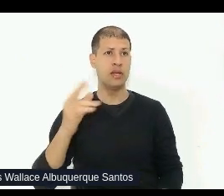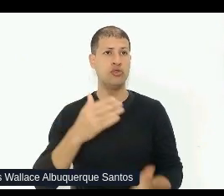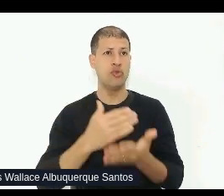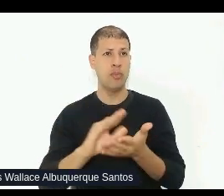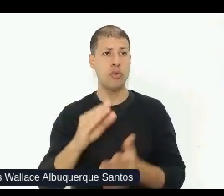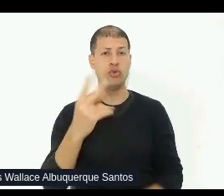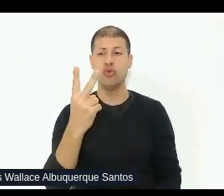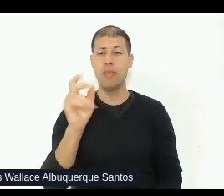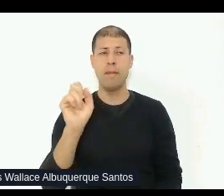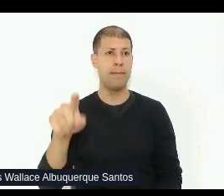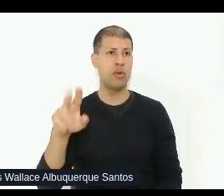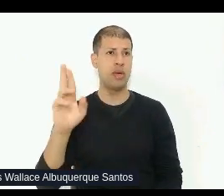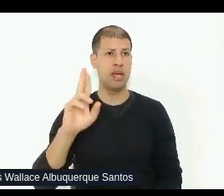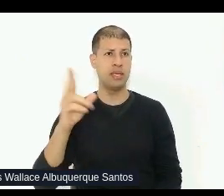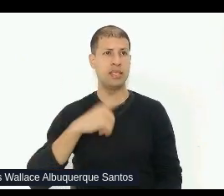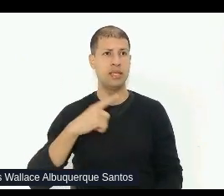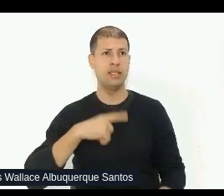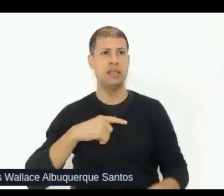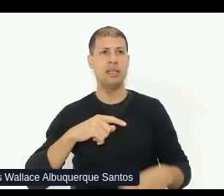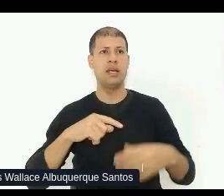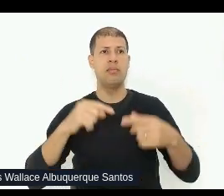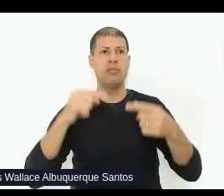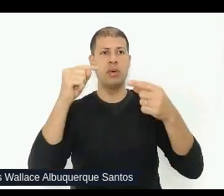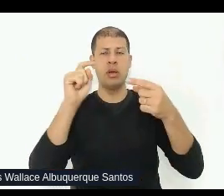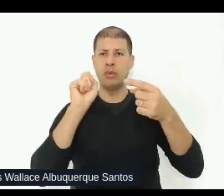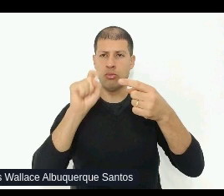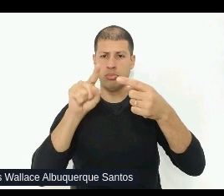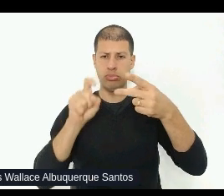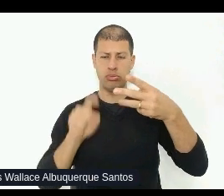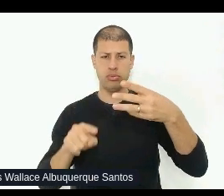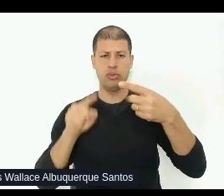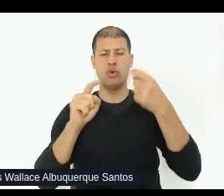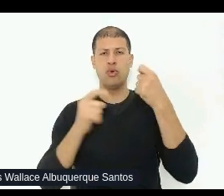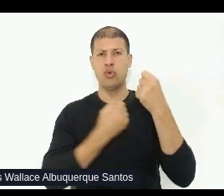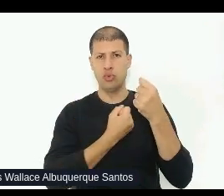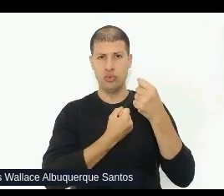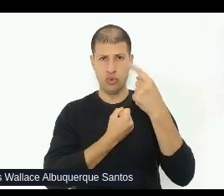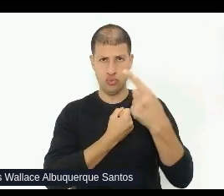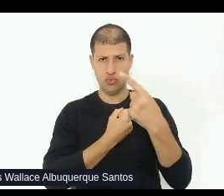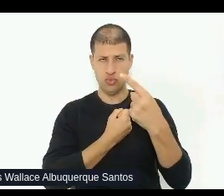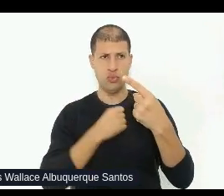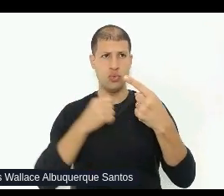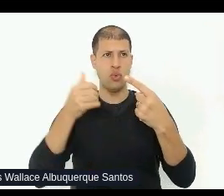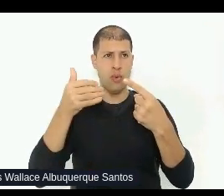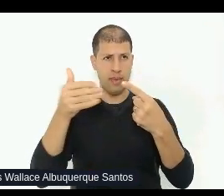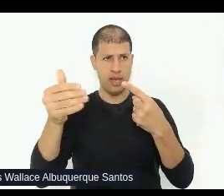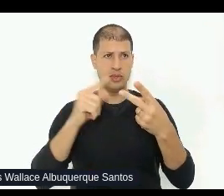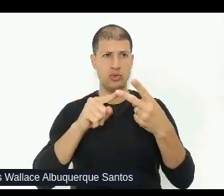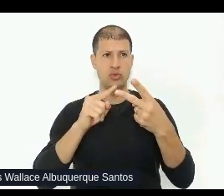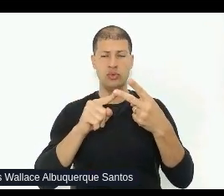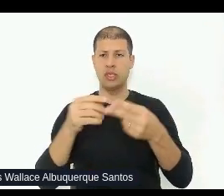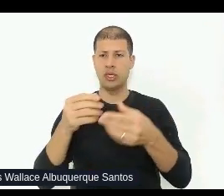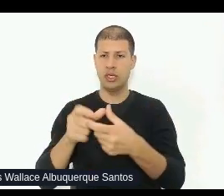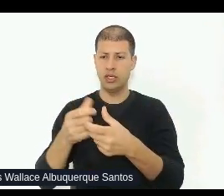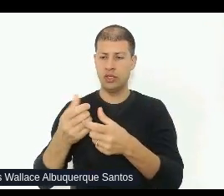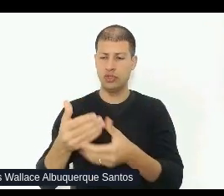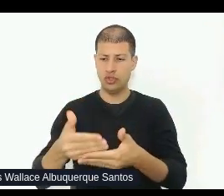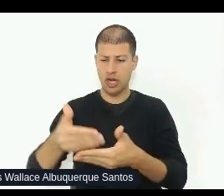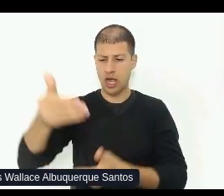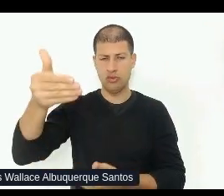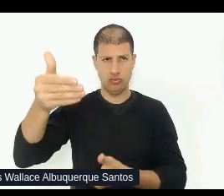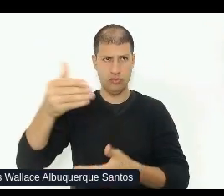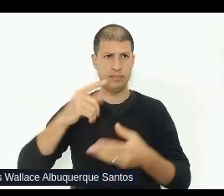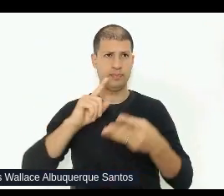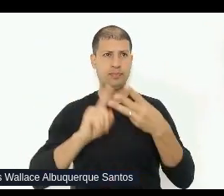na horizontal. Os botões são botão 1, início, botão 2, extrato, selecionado,